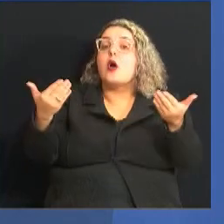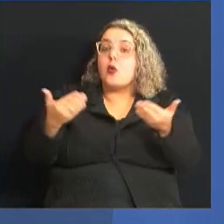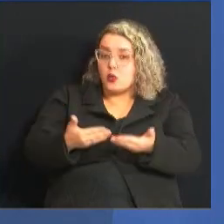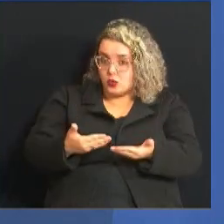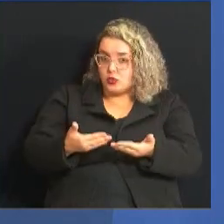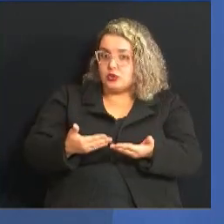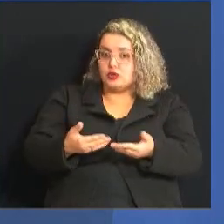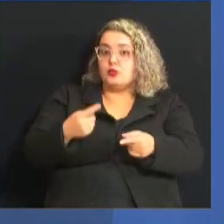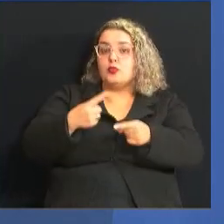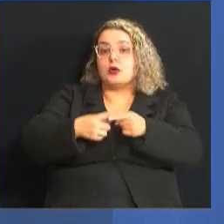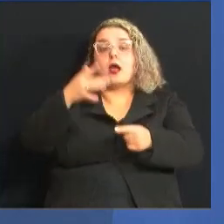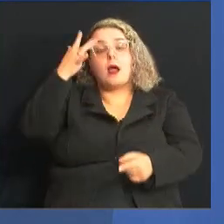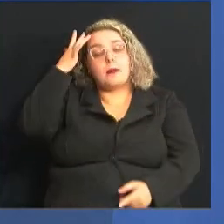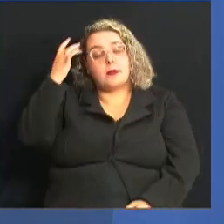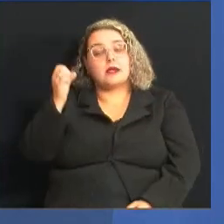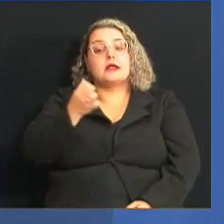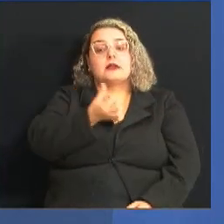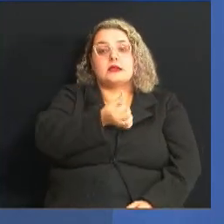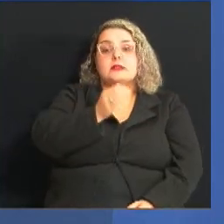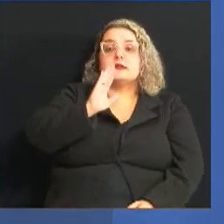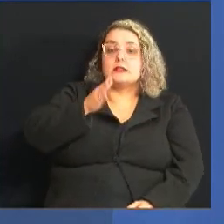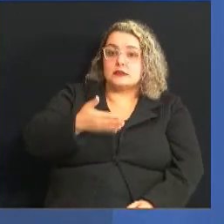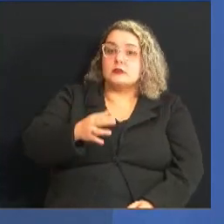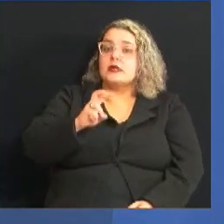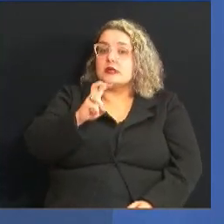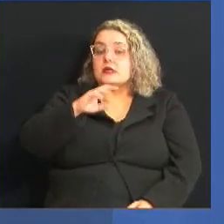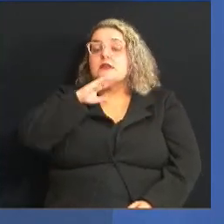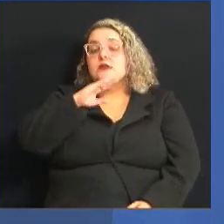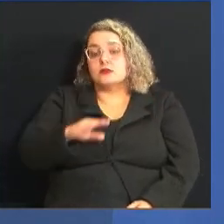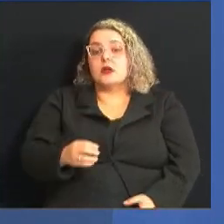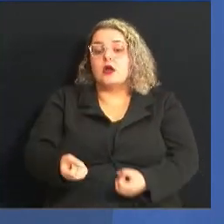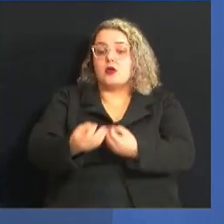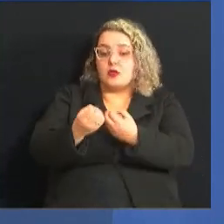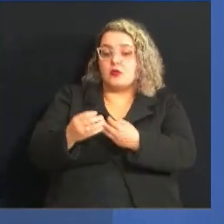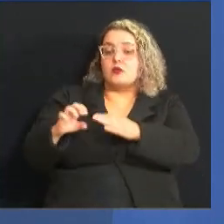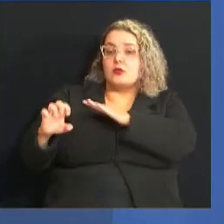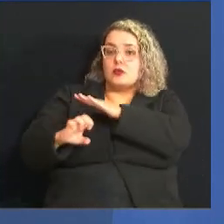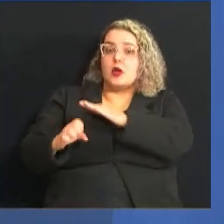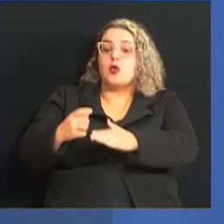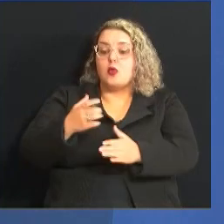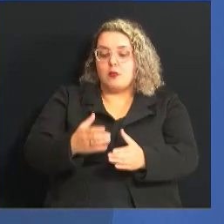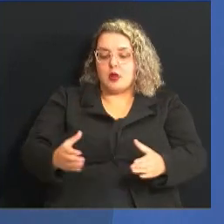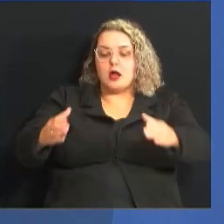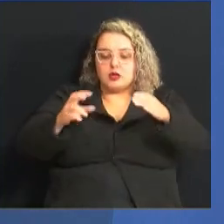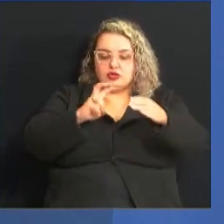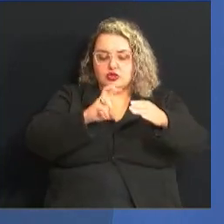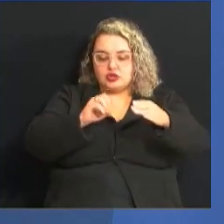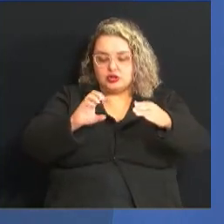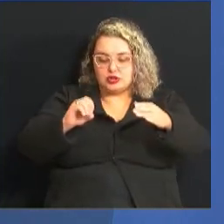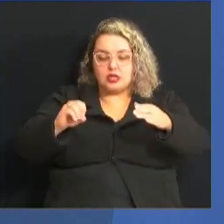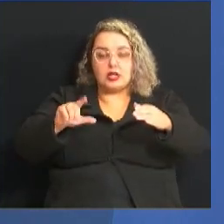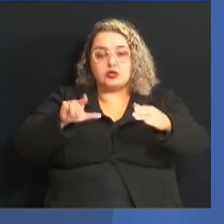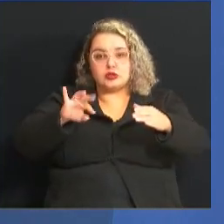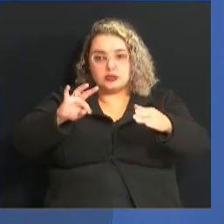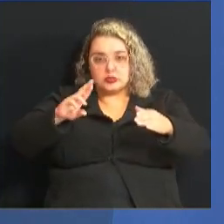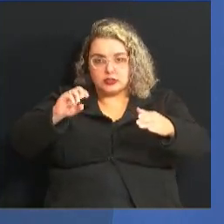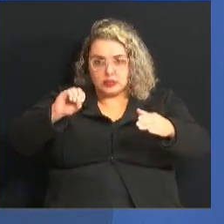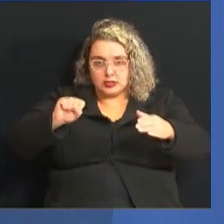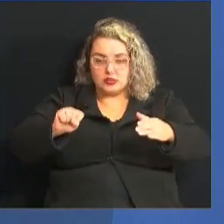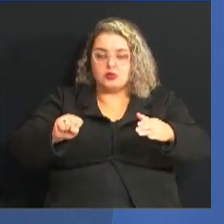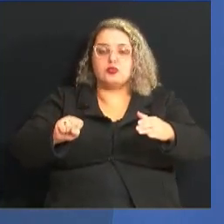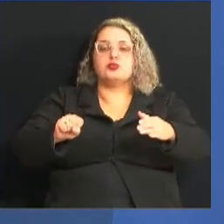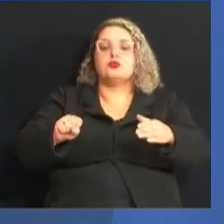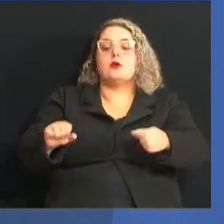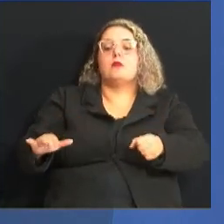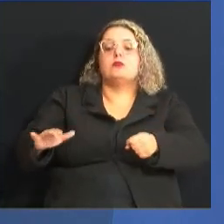hoje. Lembrando que, de acordo com as informações da Sanasa, uma caixa d'água de 500 litros abastece uma família de